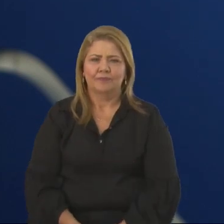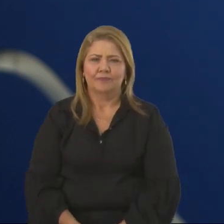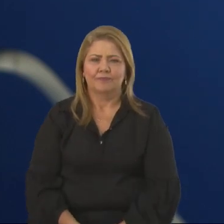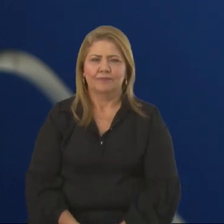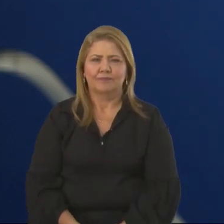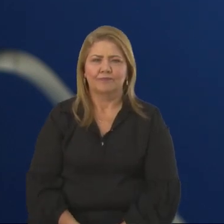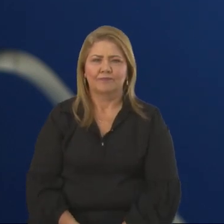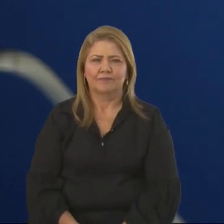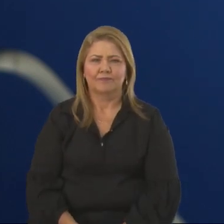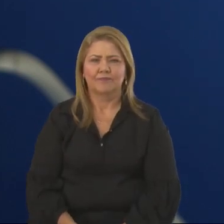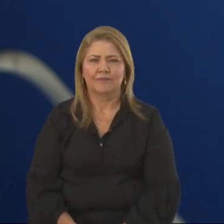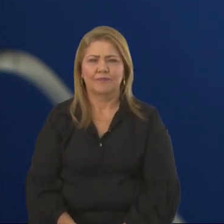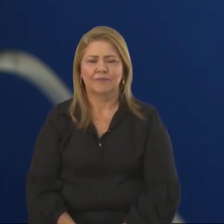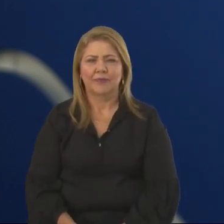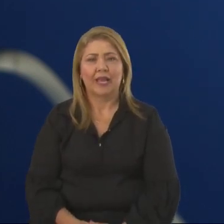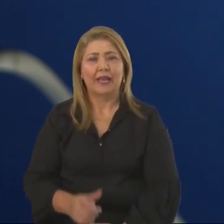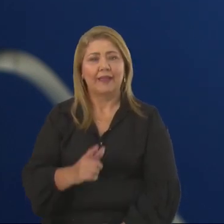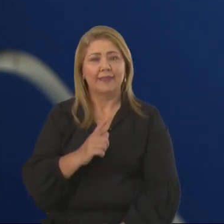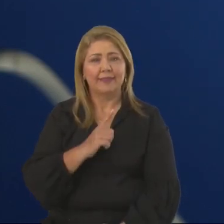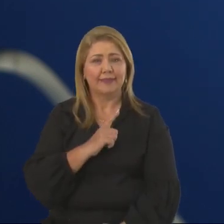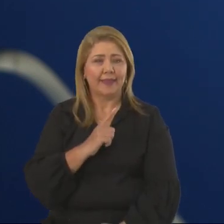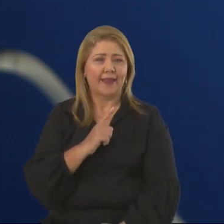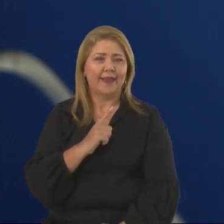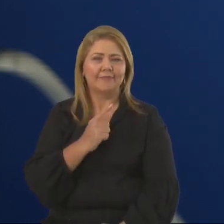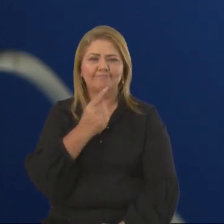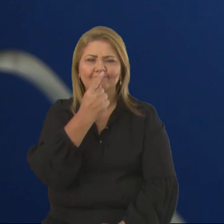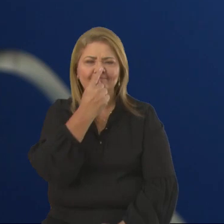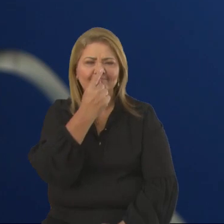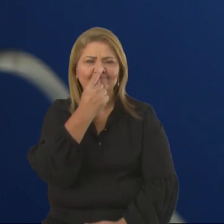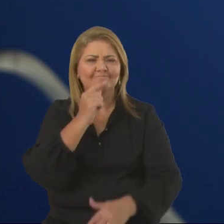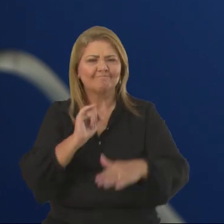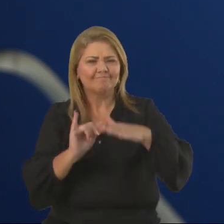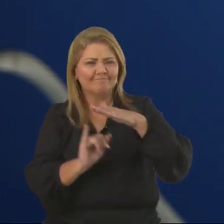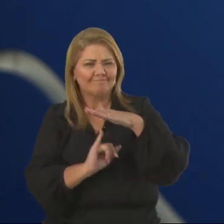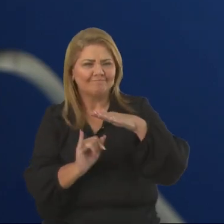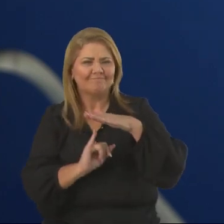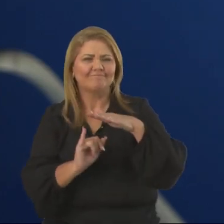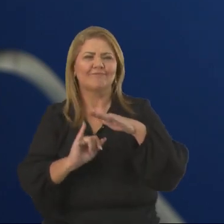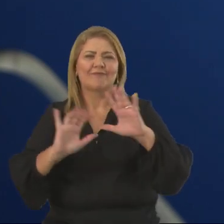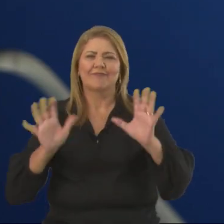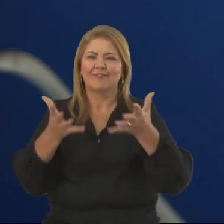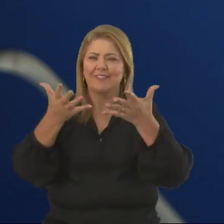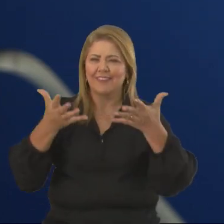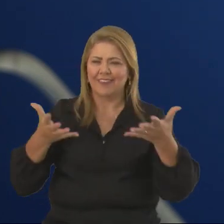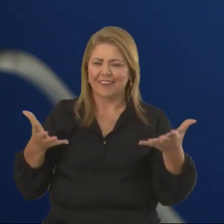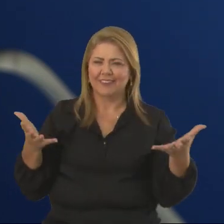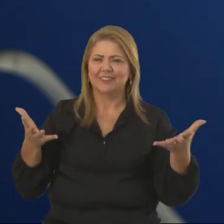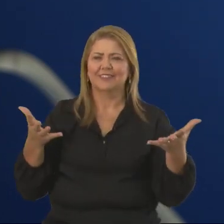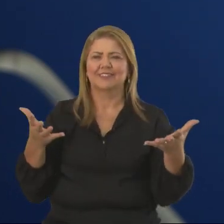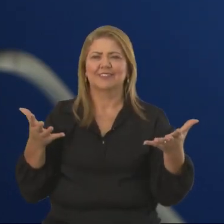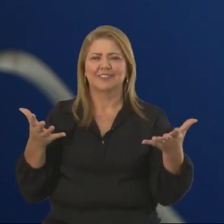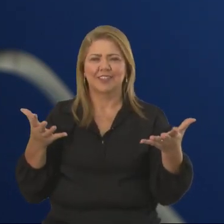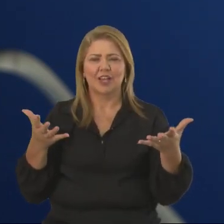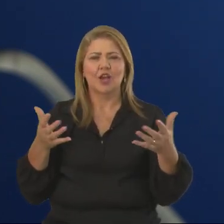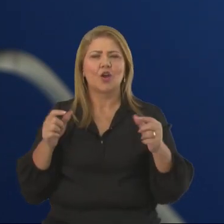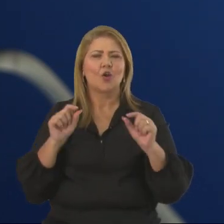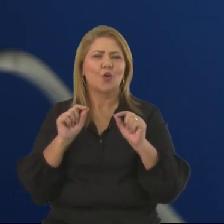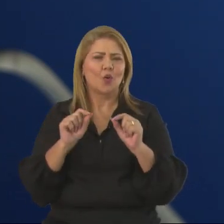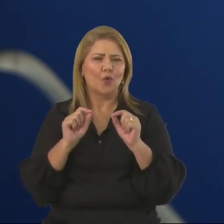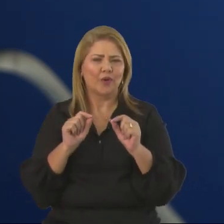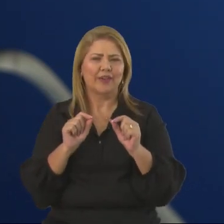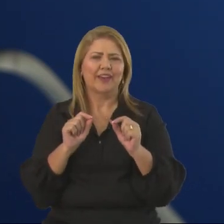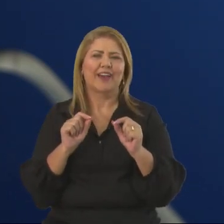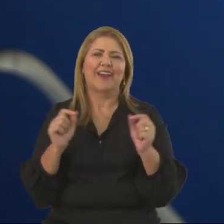dado esse caráter informal e intimista com que foi realizado o evento, reitera-se o seu